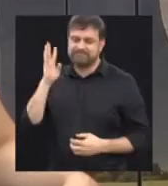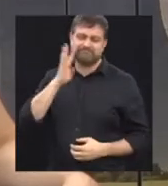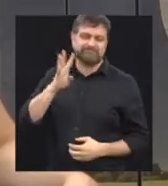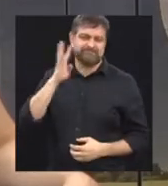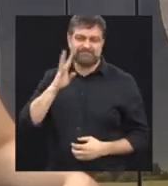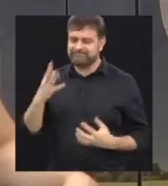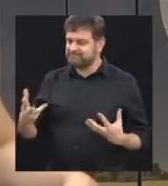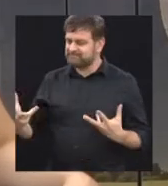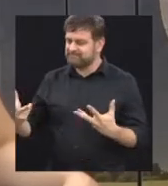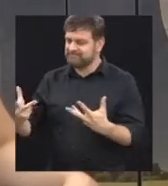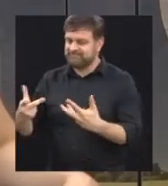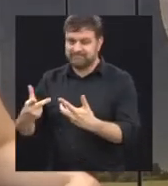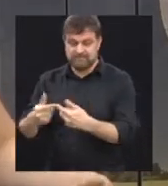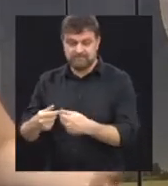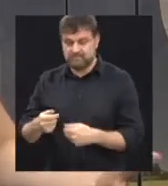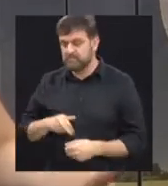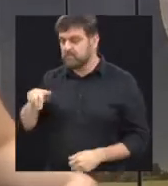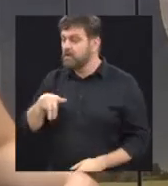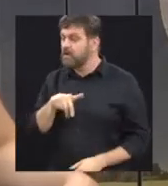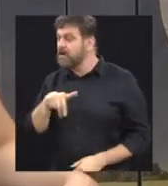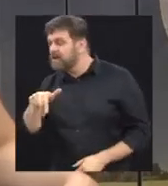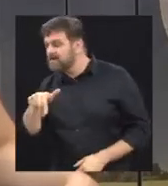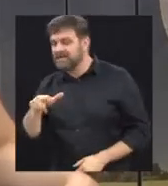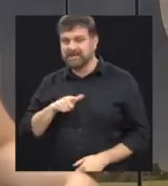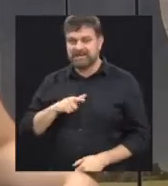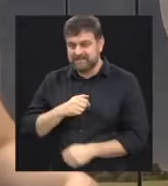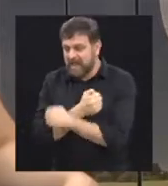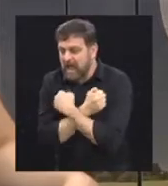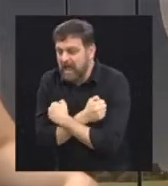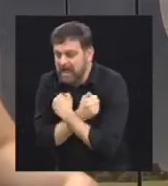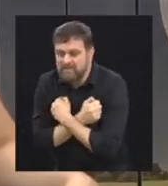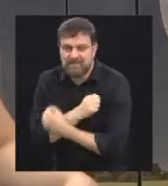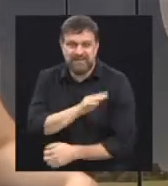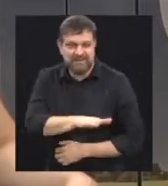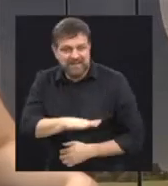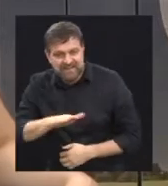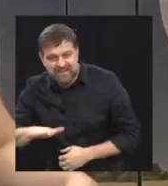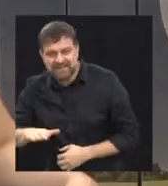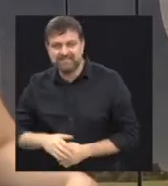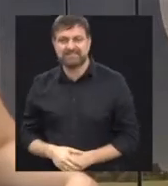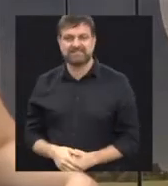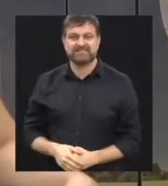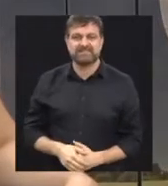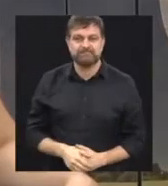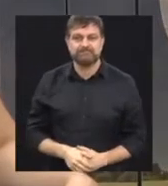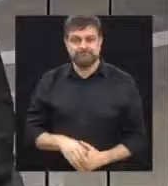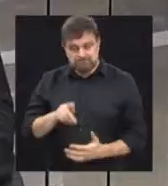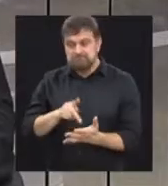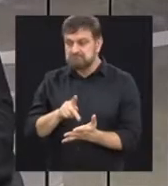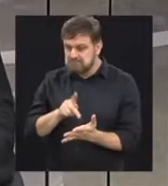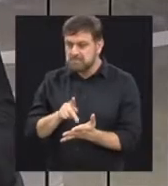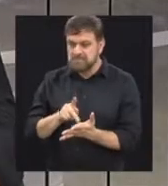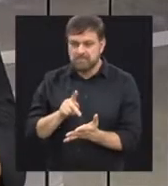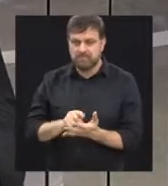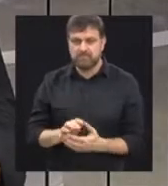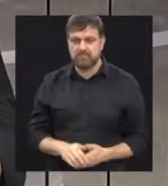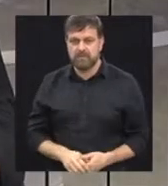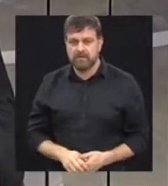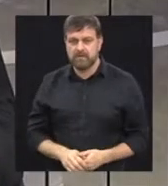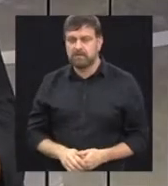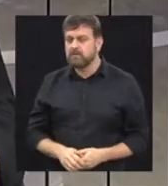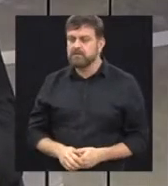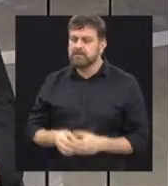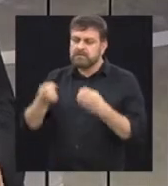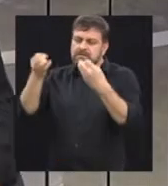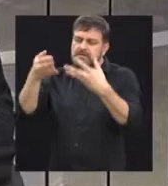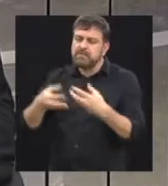mágico e o quanto é inspirador andar por ali, receber o abraço de uma criança. Com certeza, realmente. E assim, se você